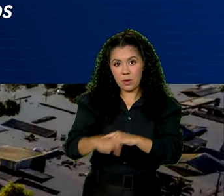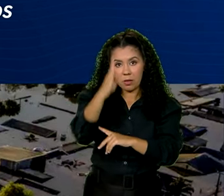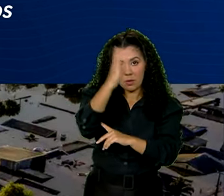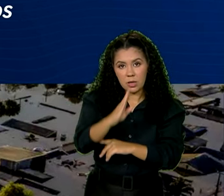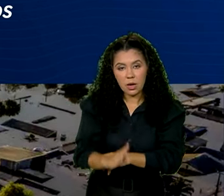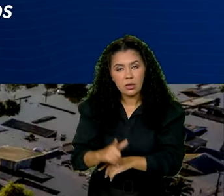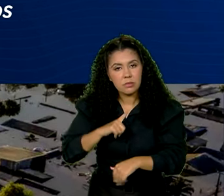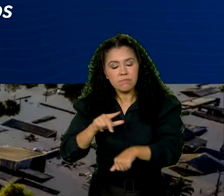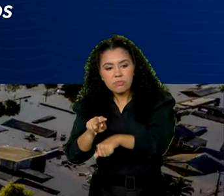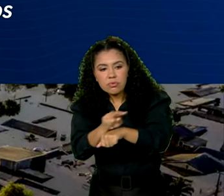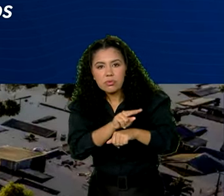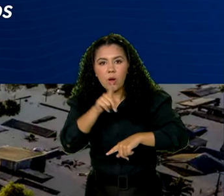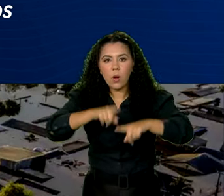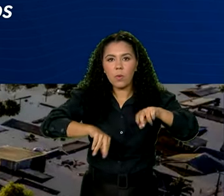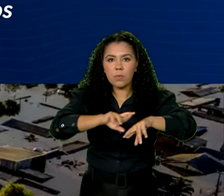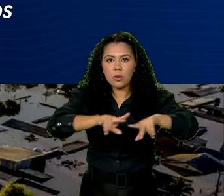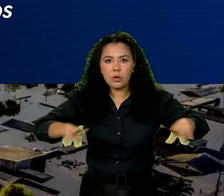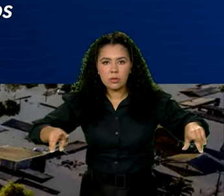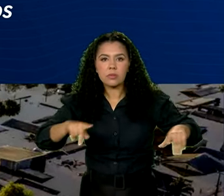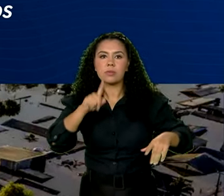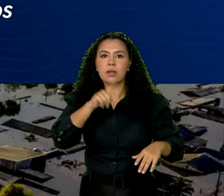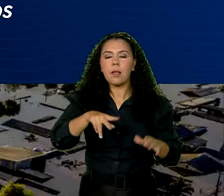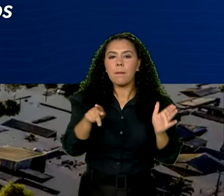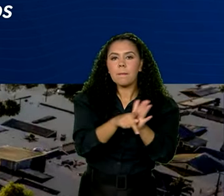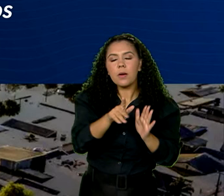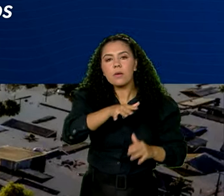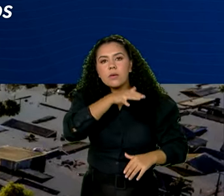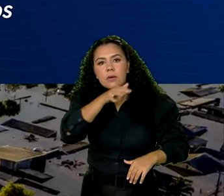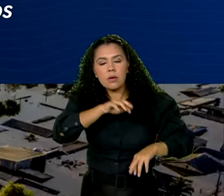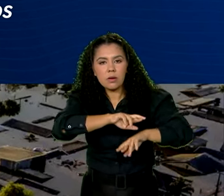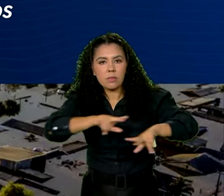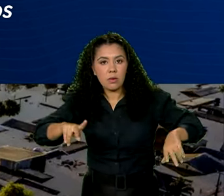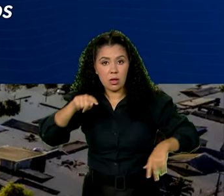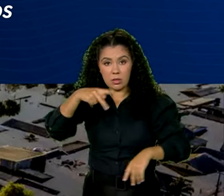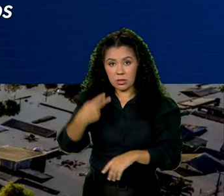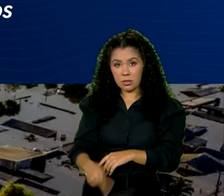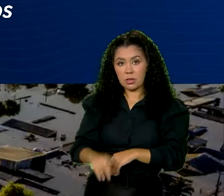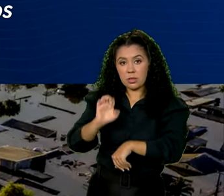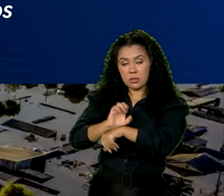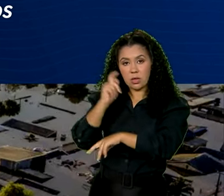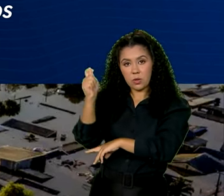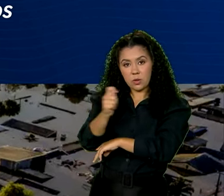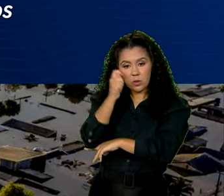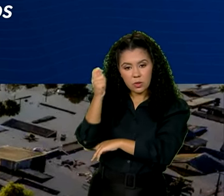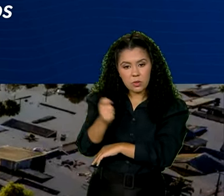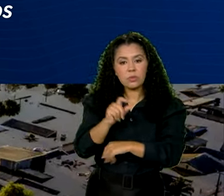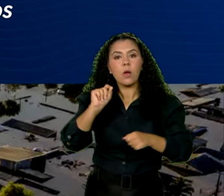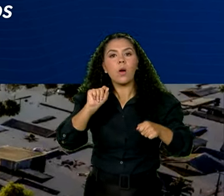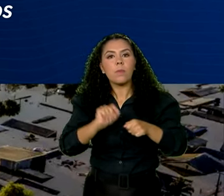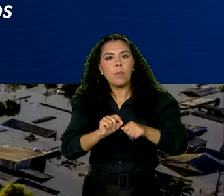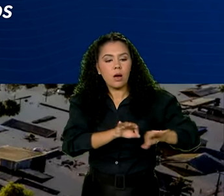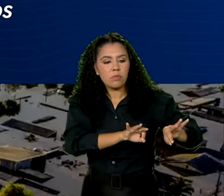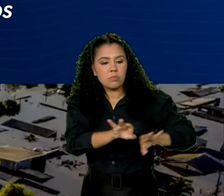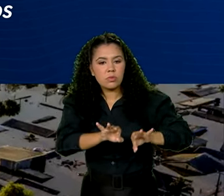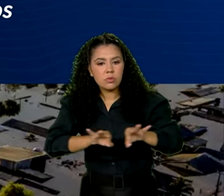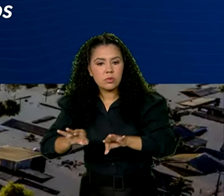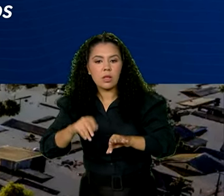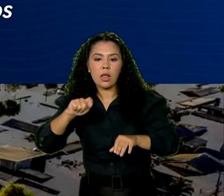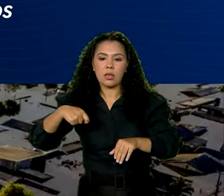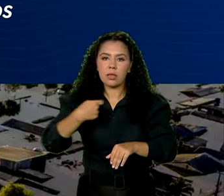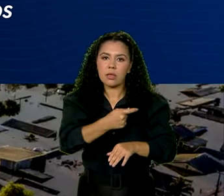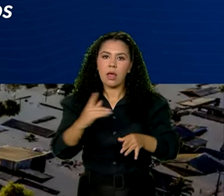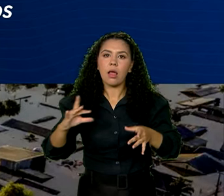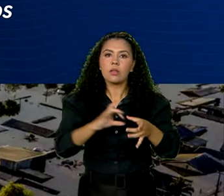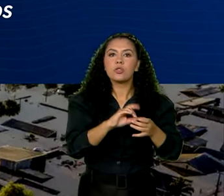de Produtos de Origem Animal do Rio Grande do Sul possam processar matérias-primas oriundas de